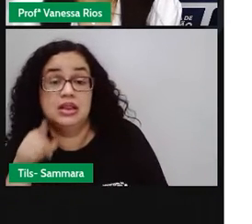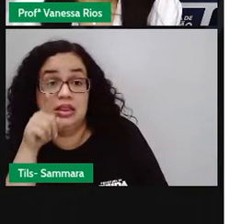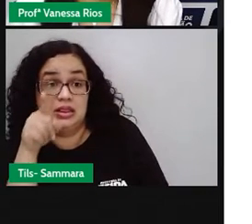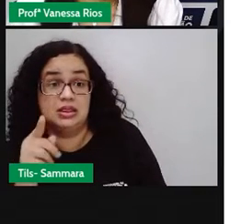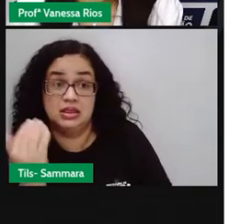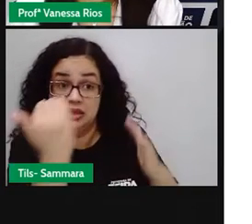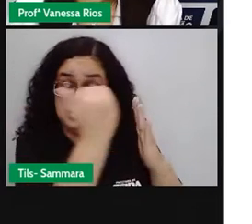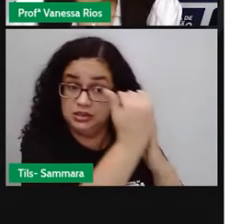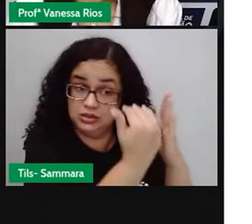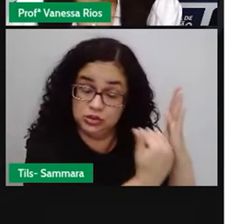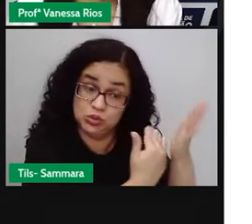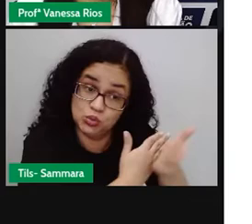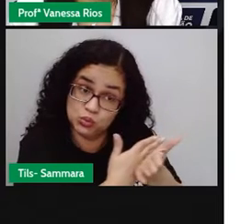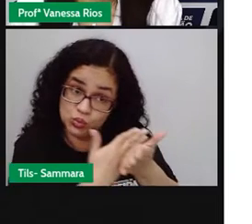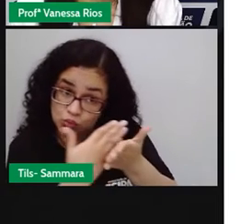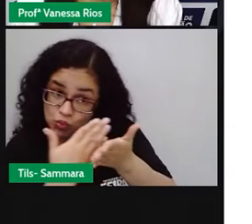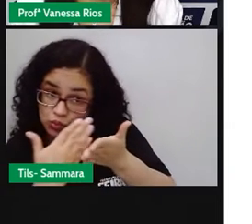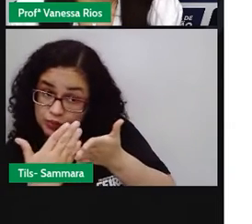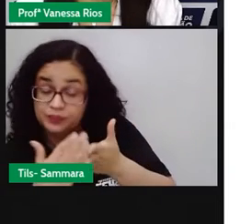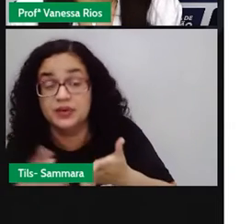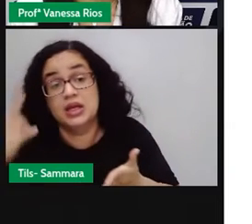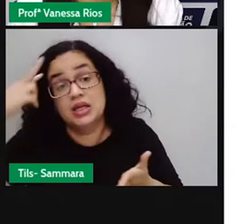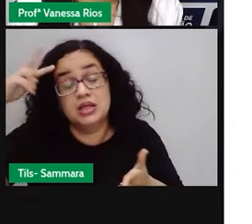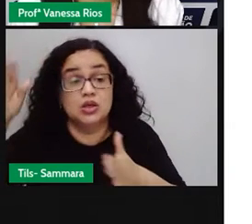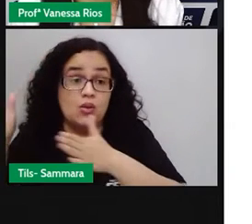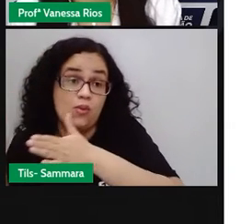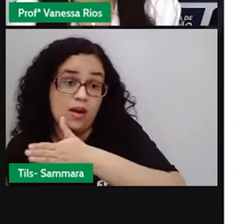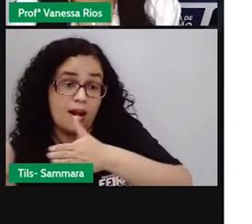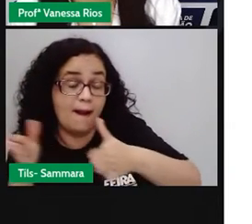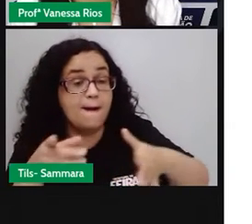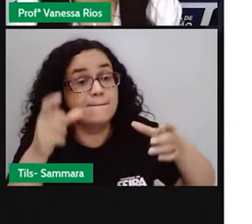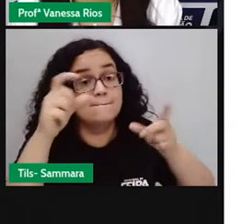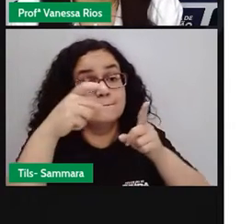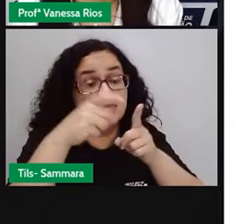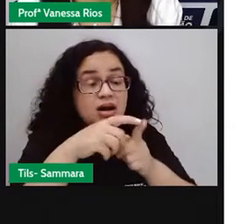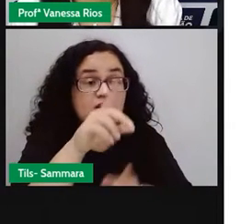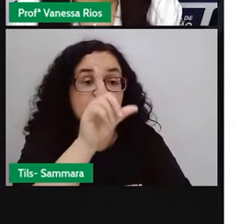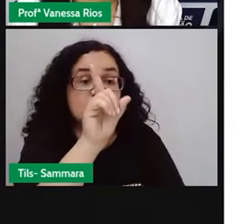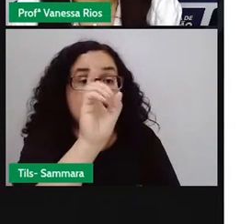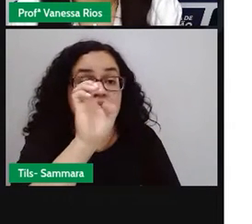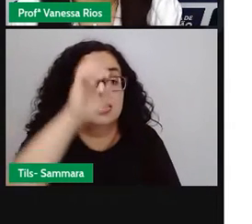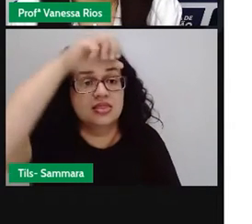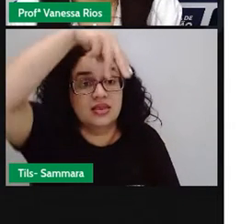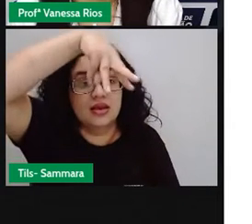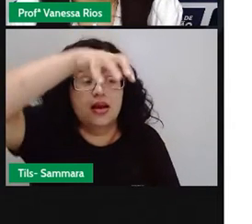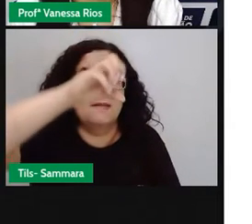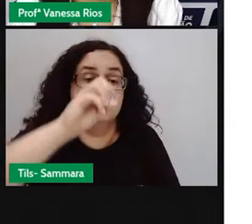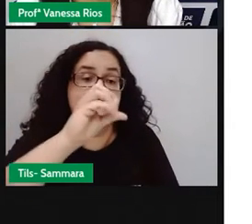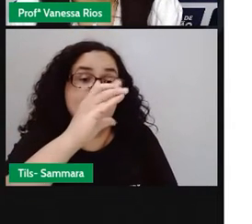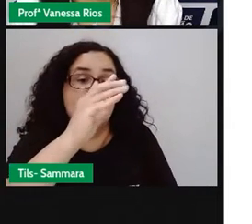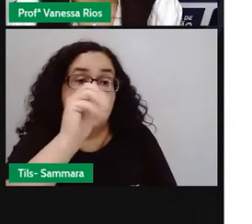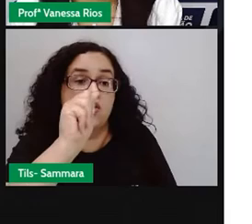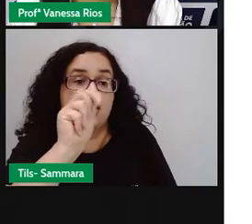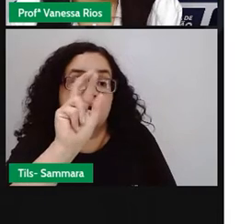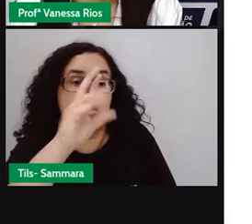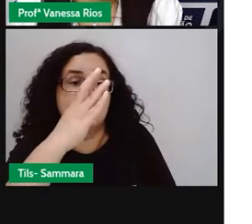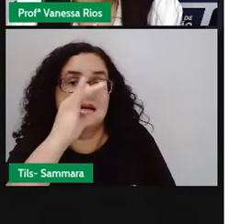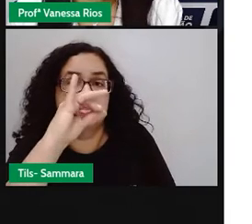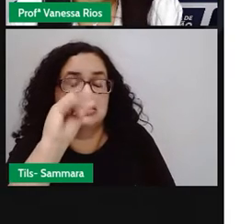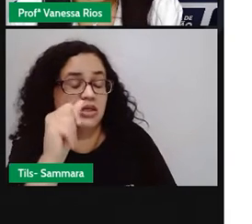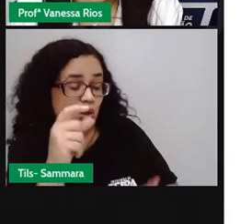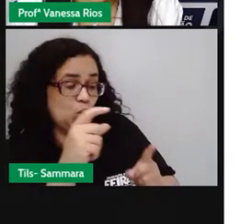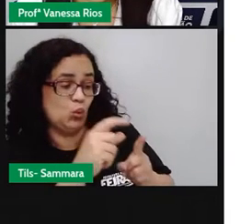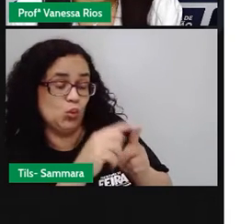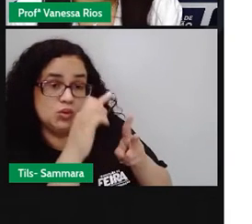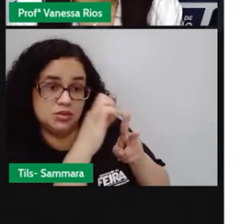Lá na sua origem, né, na sua história, quando a palavra democracia surgiu, ela surge aí de duas